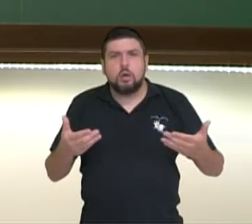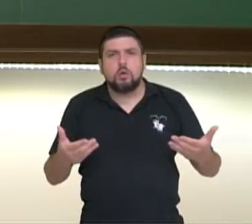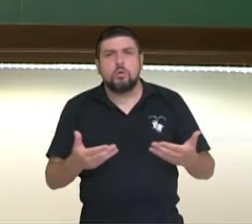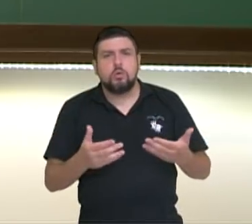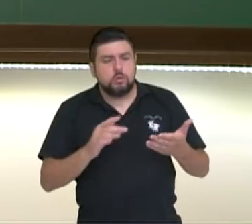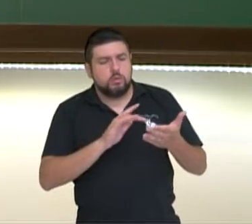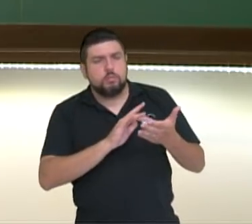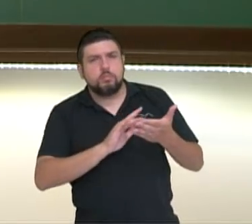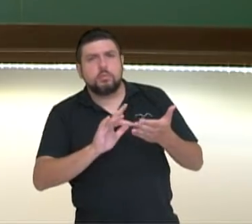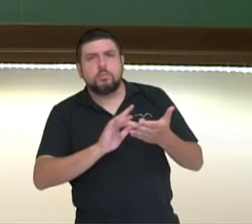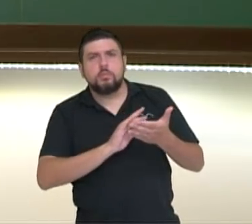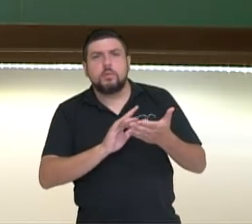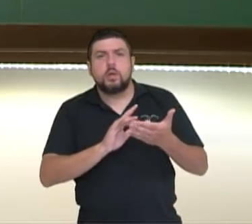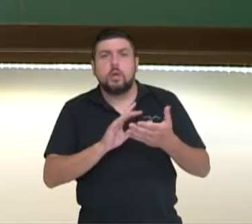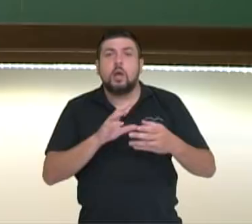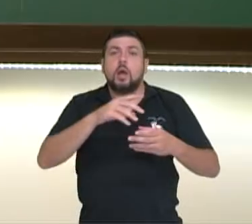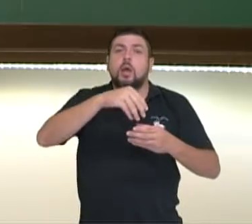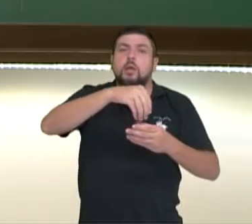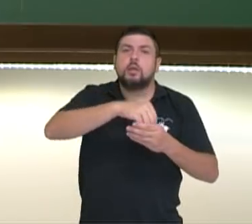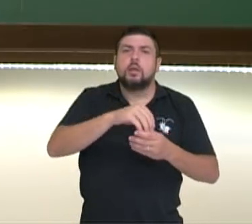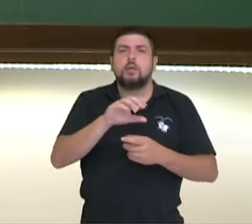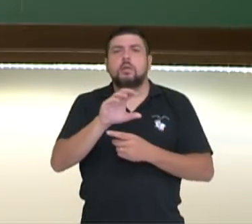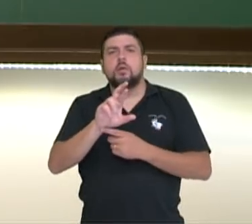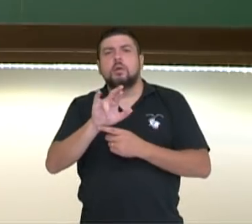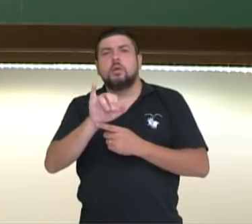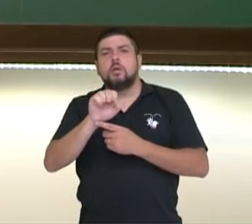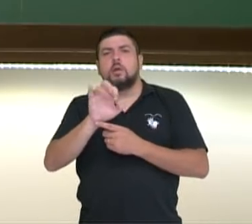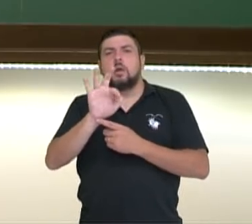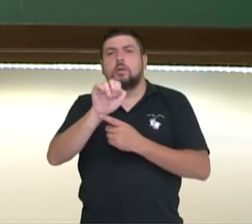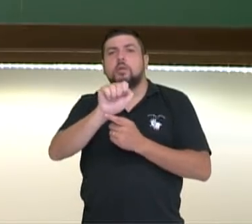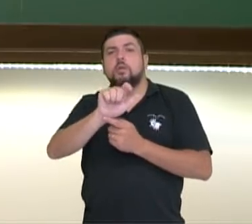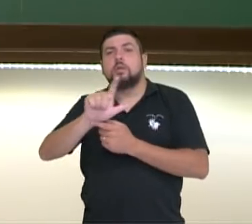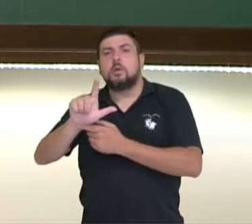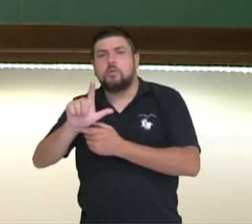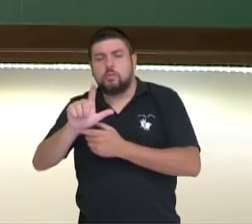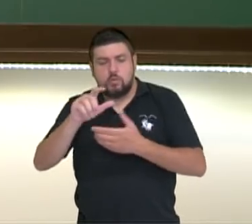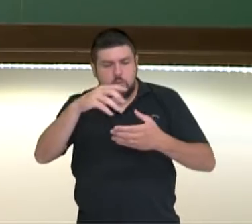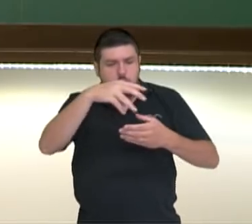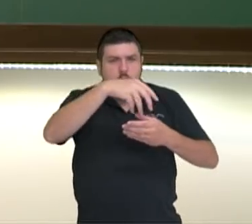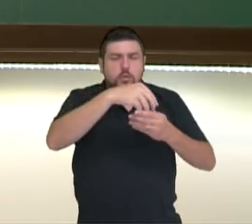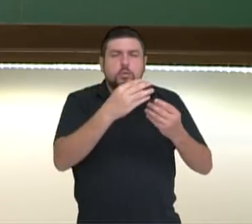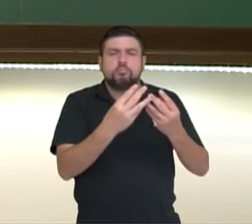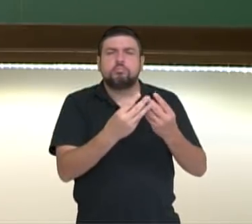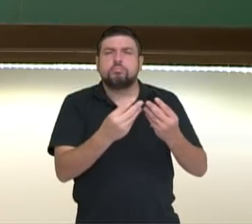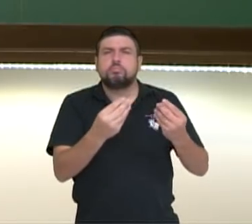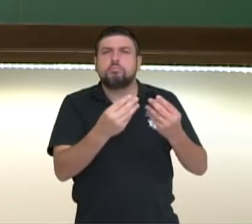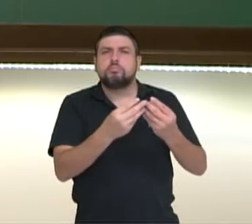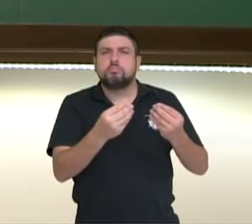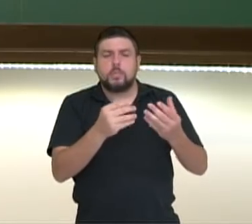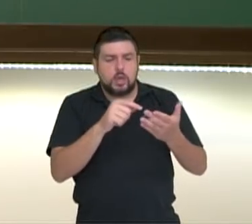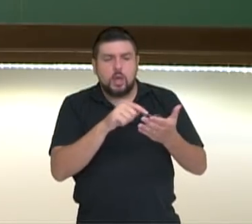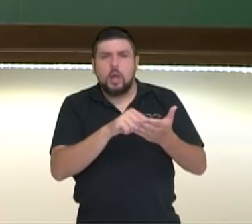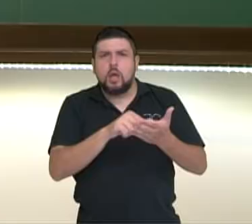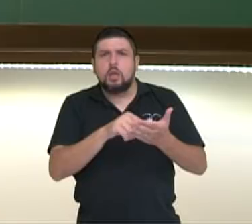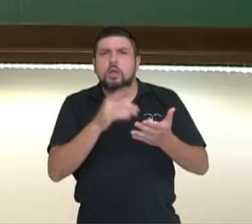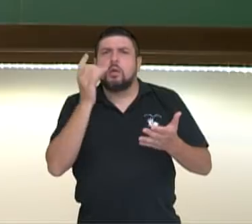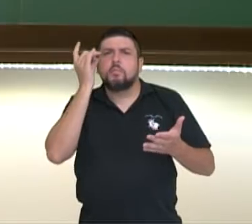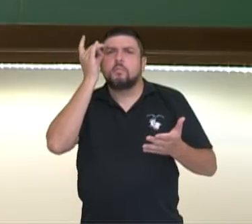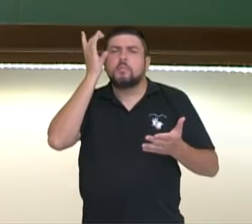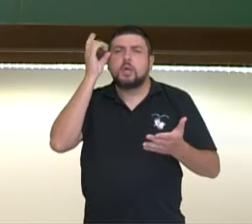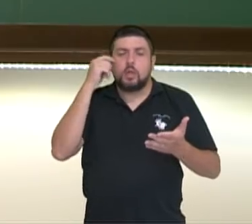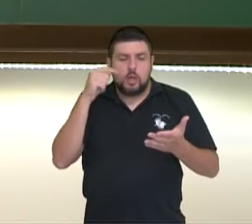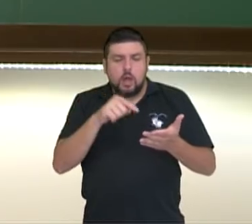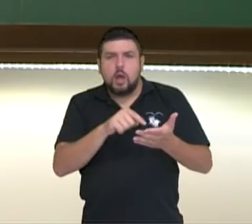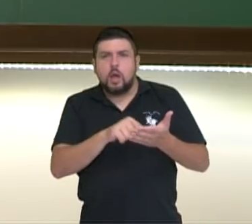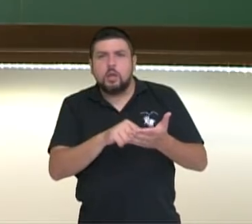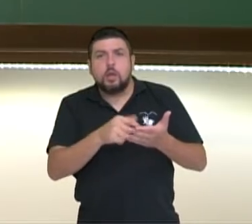de cristal líquido e que são sensíveis ao toque, então eu não tenho mais que utilizar o teclado, né, eu